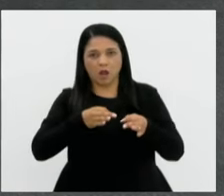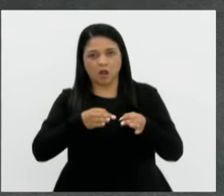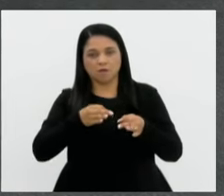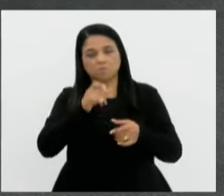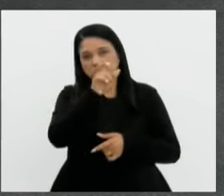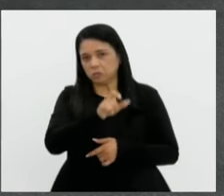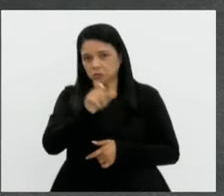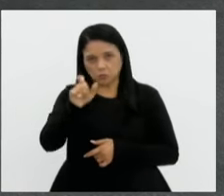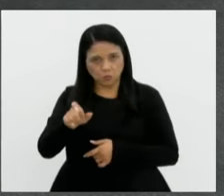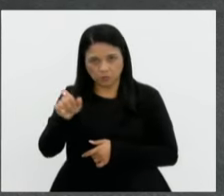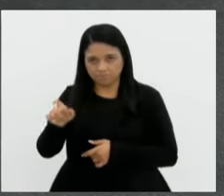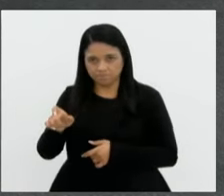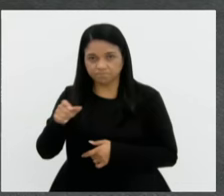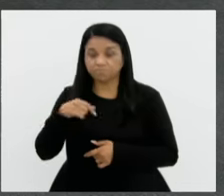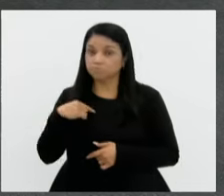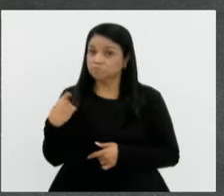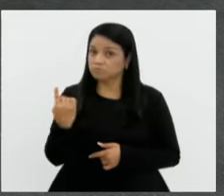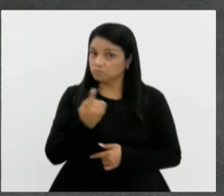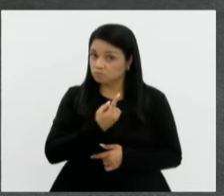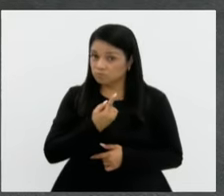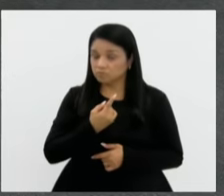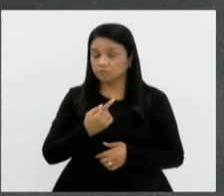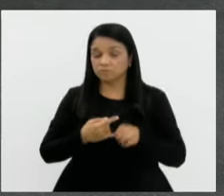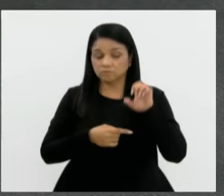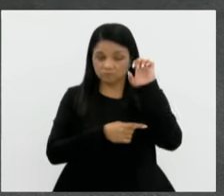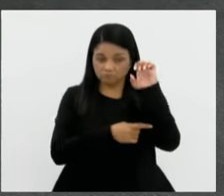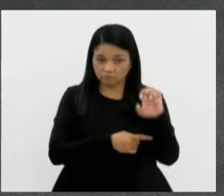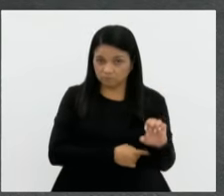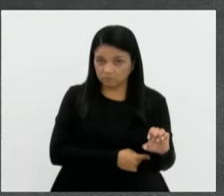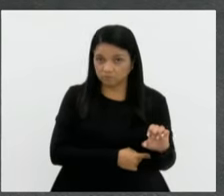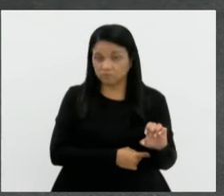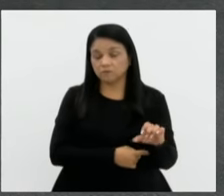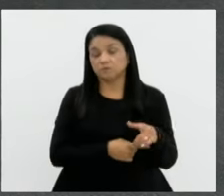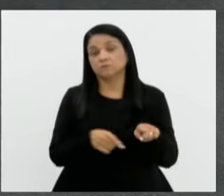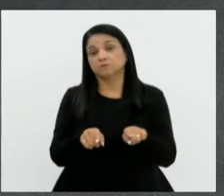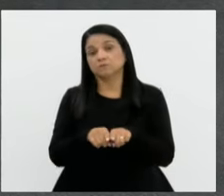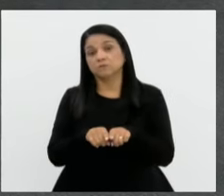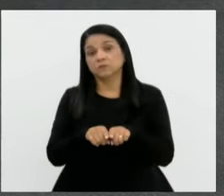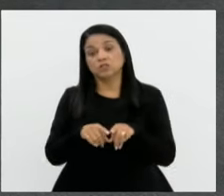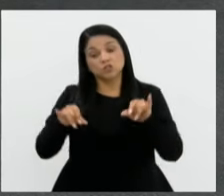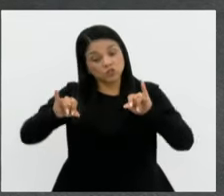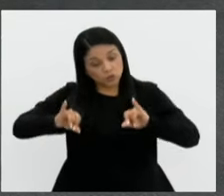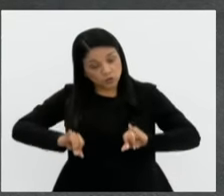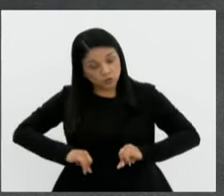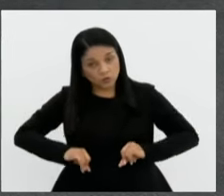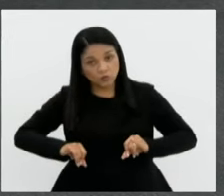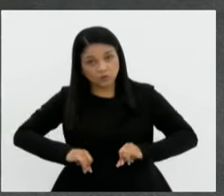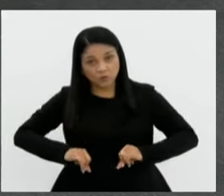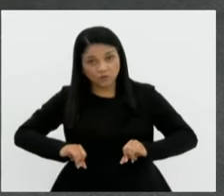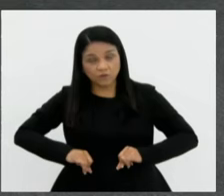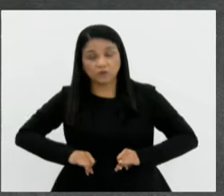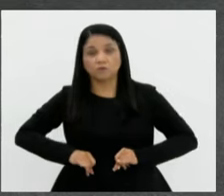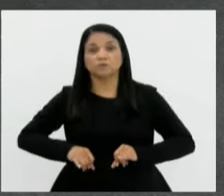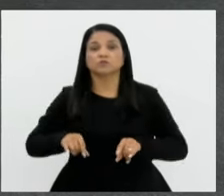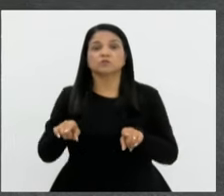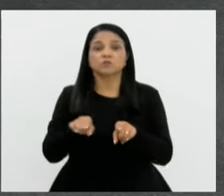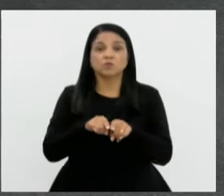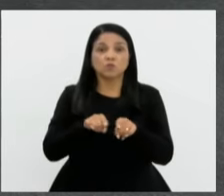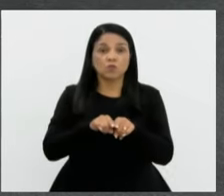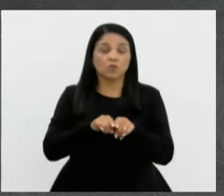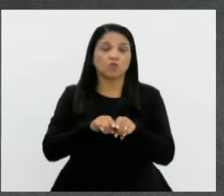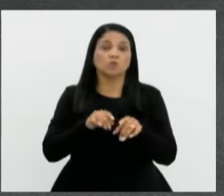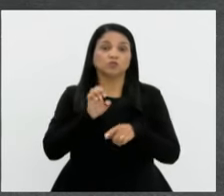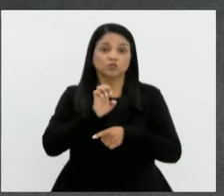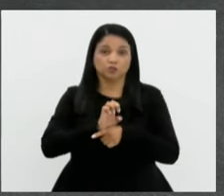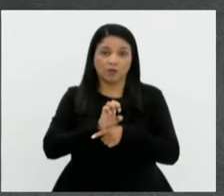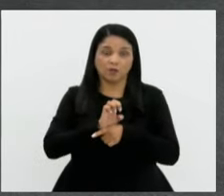seja. Inclusive, nós da esquerda e do campo progressista somos aqueles que mais sofrem com a judicialização do Estado brasileiro, somos aqueles